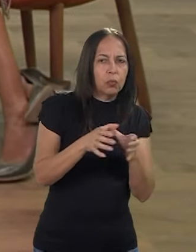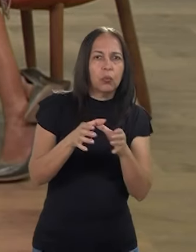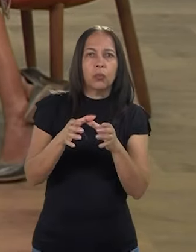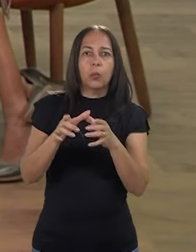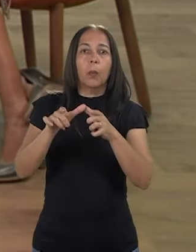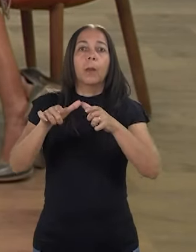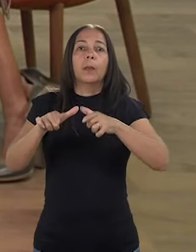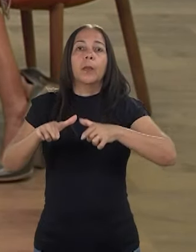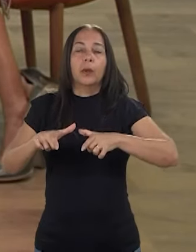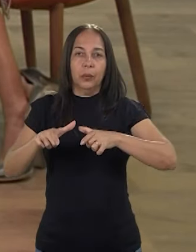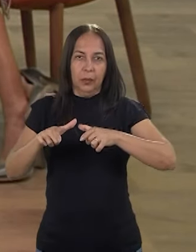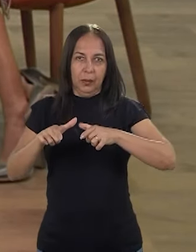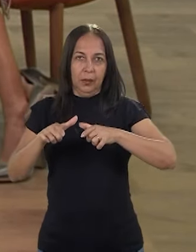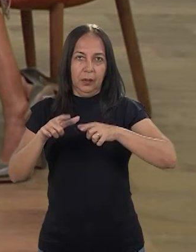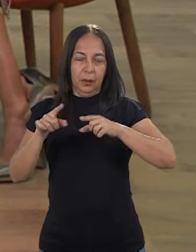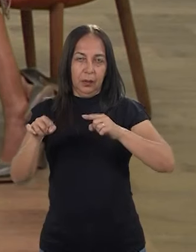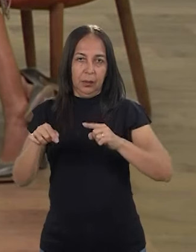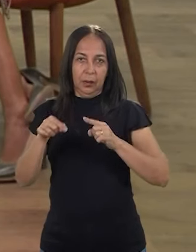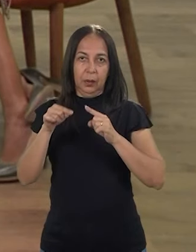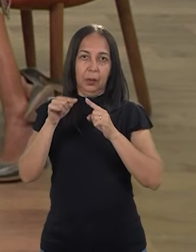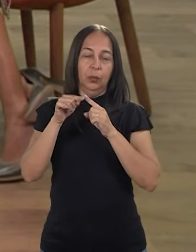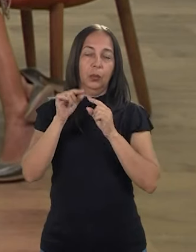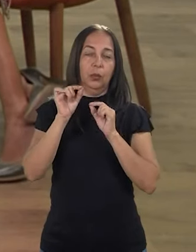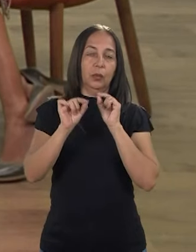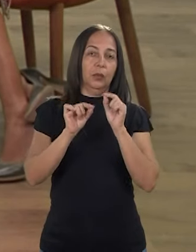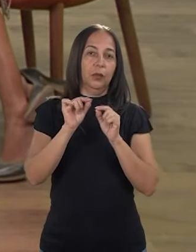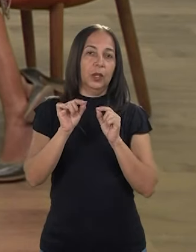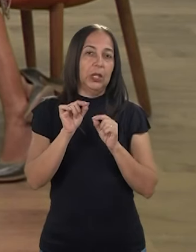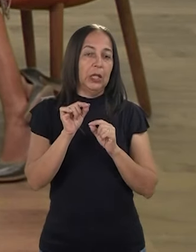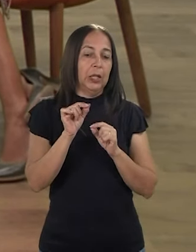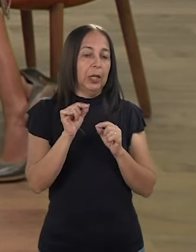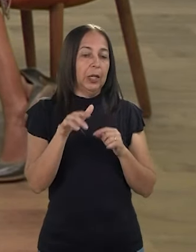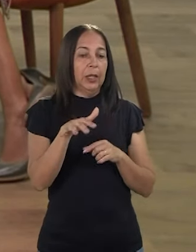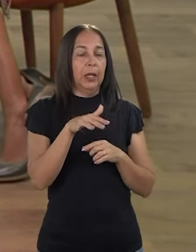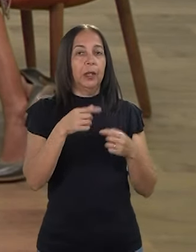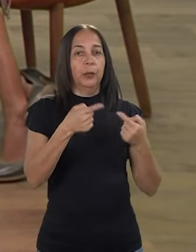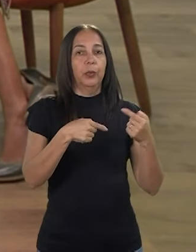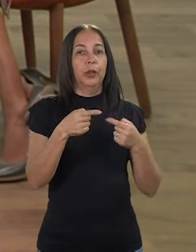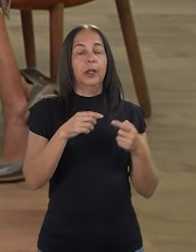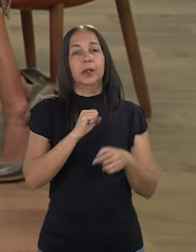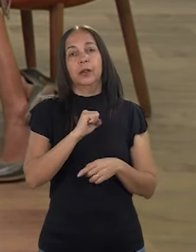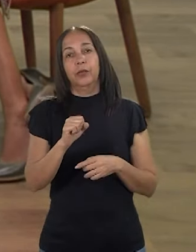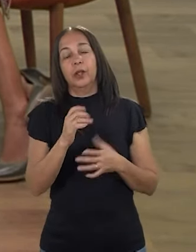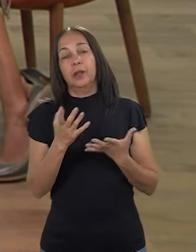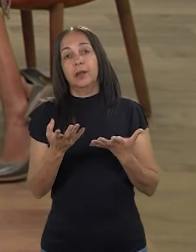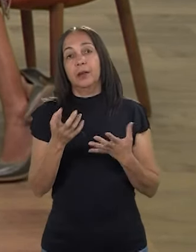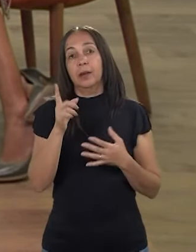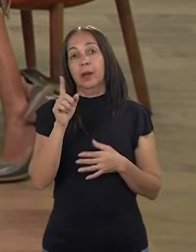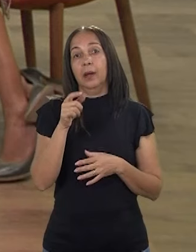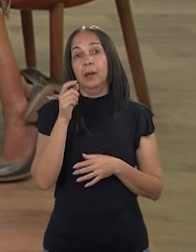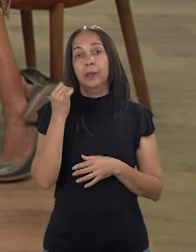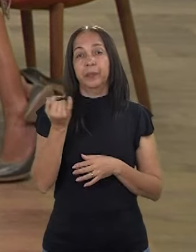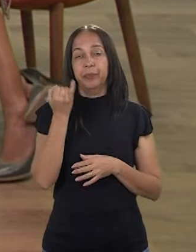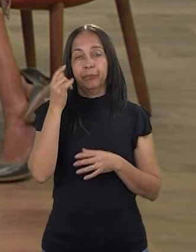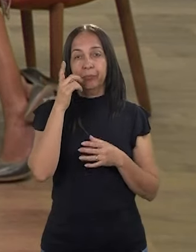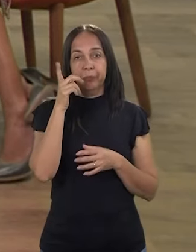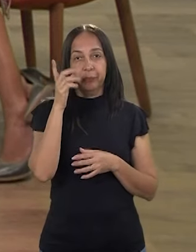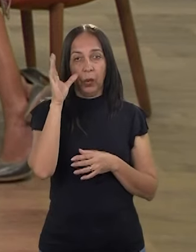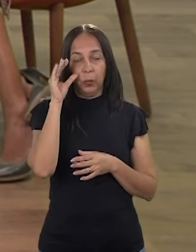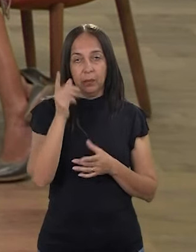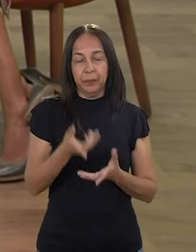são necessárias eh do ponto de vista político né de expressão né de defesa eh eu acho que uma outra questão que eu acho muito